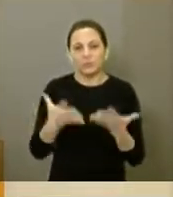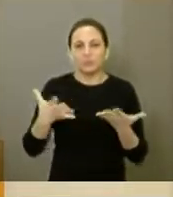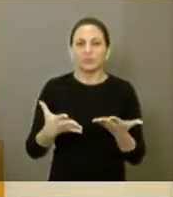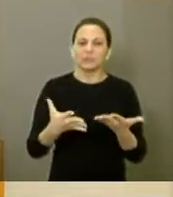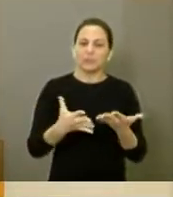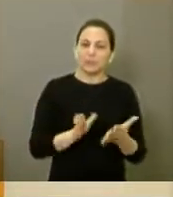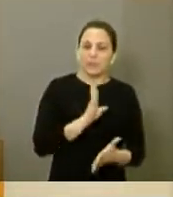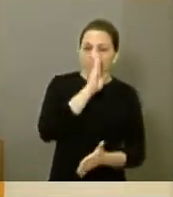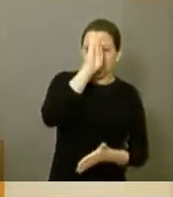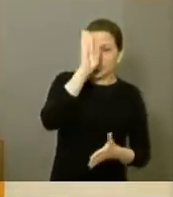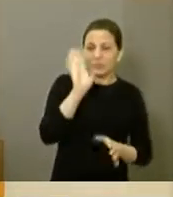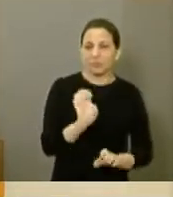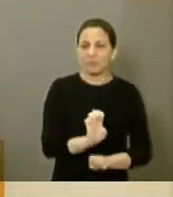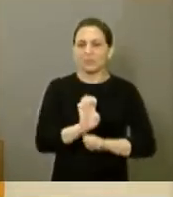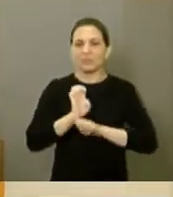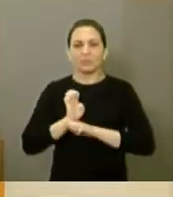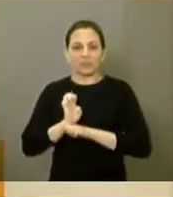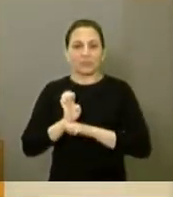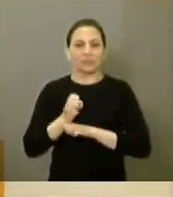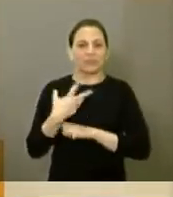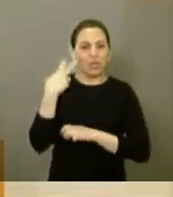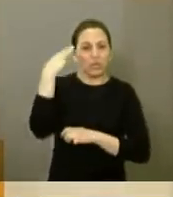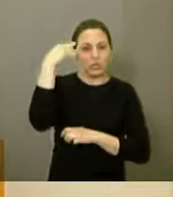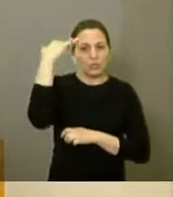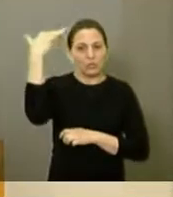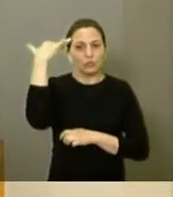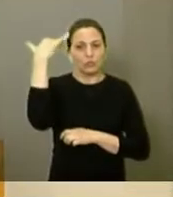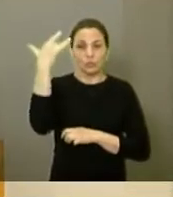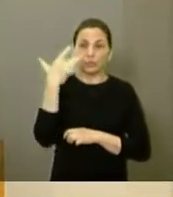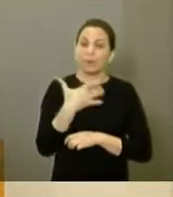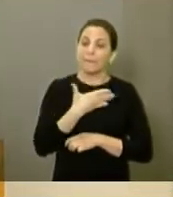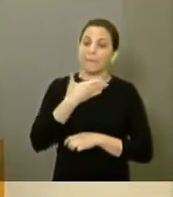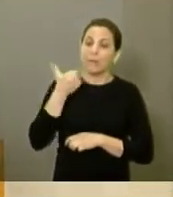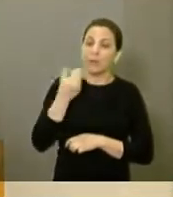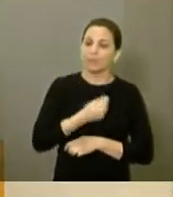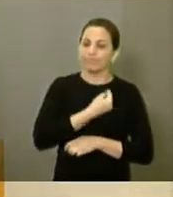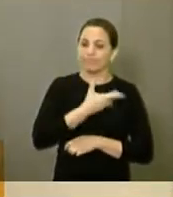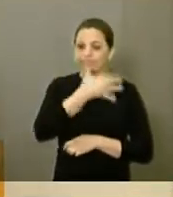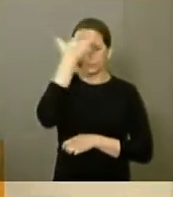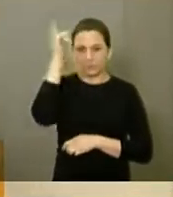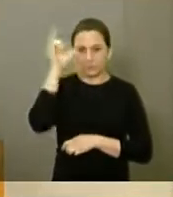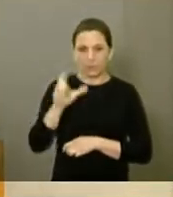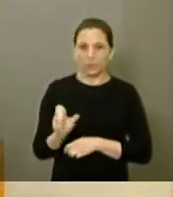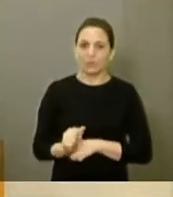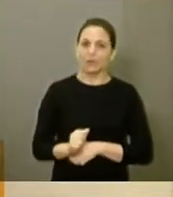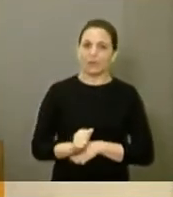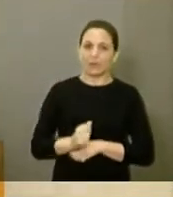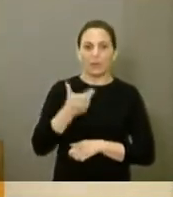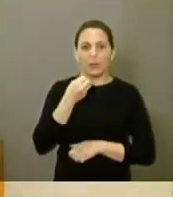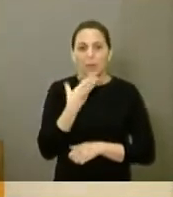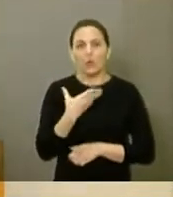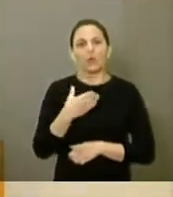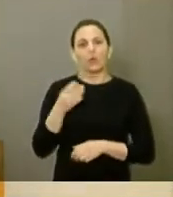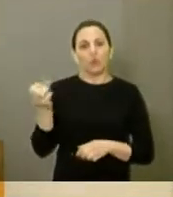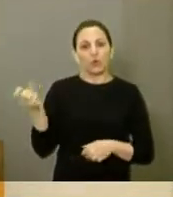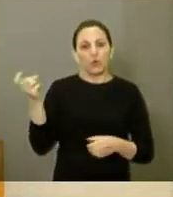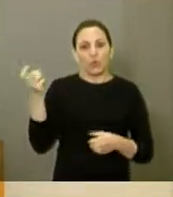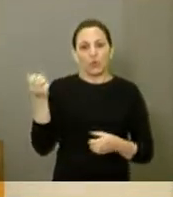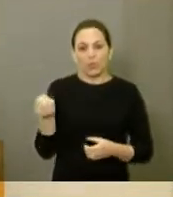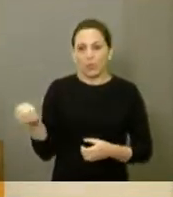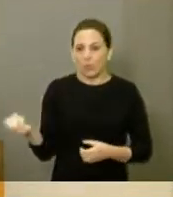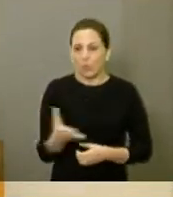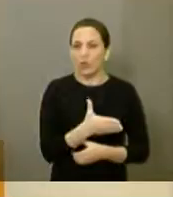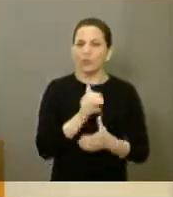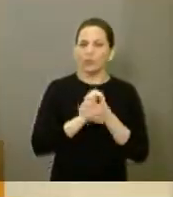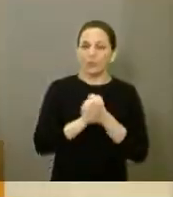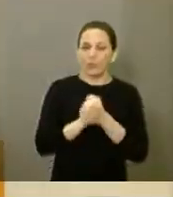essa esperança esse sonho porque é isso que pode nos fazer melhor então viva renovação parabéns edinho e para abençoar